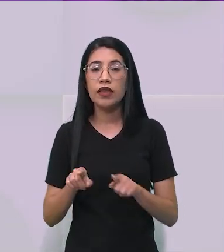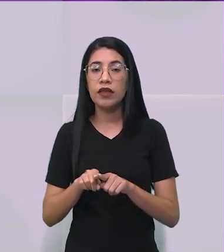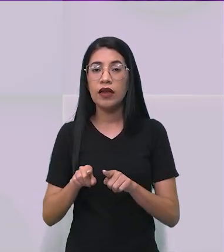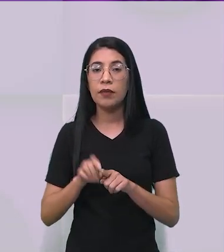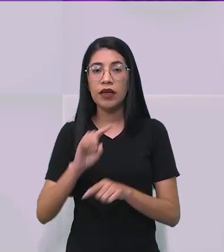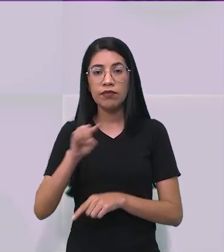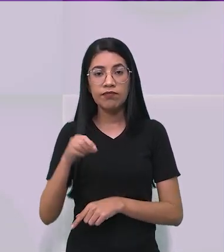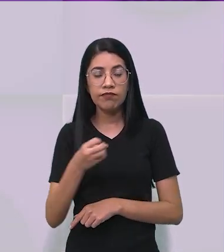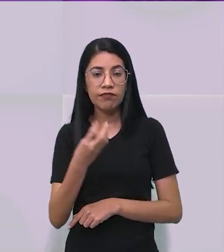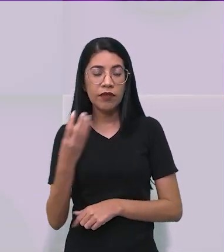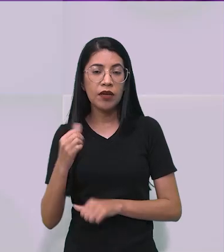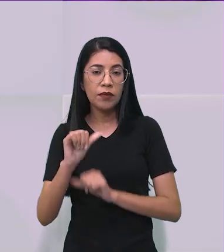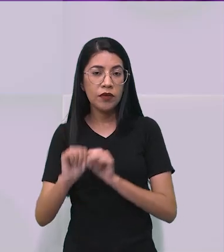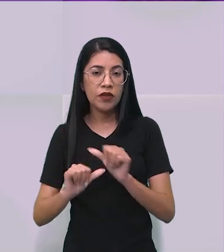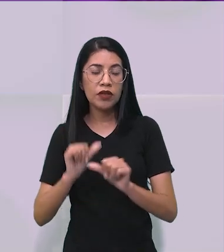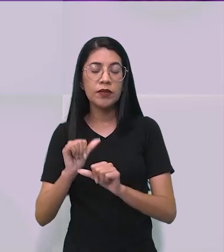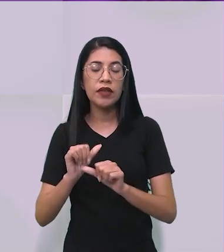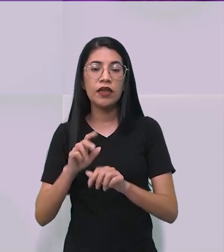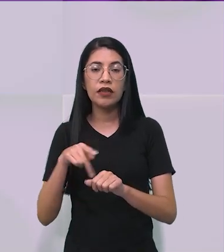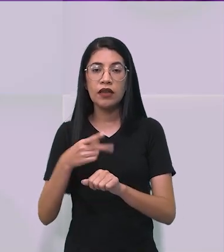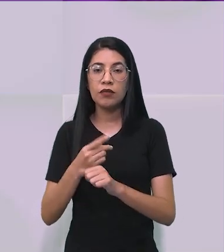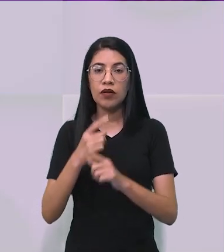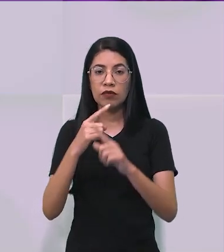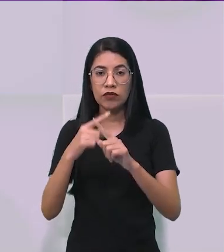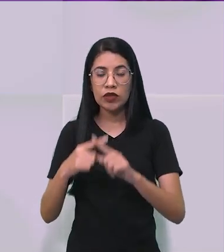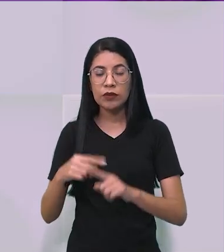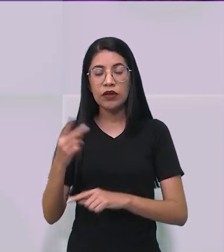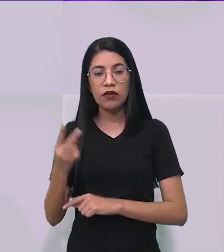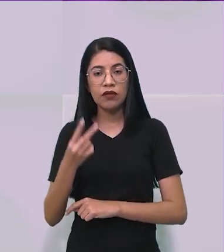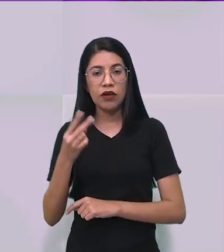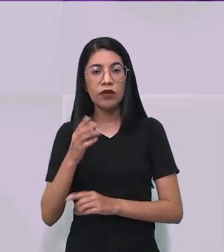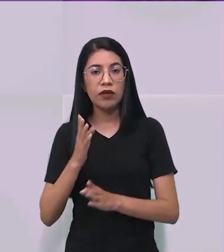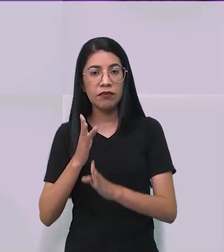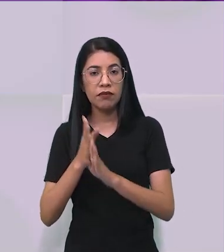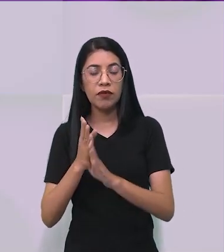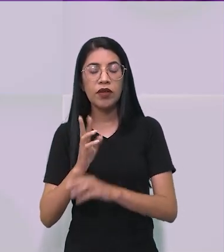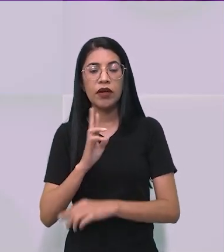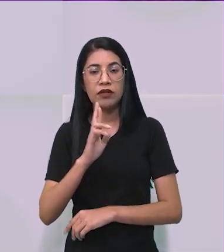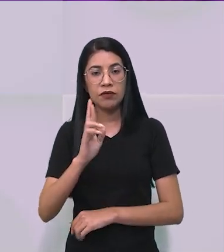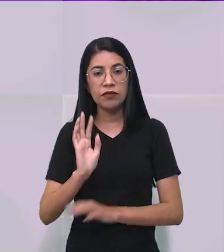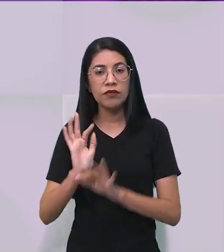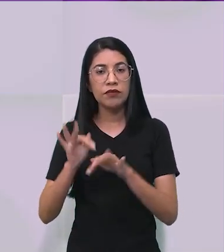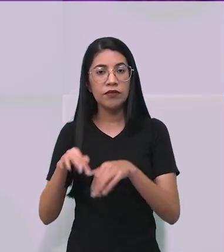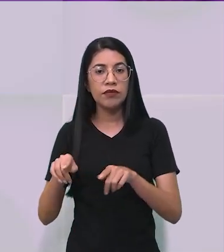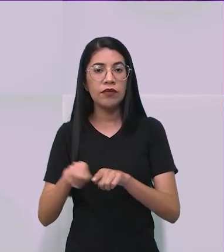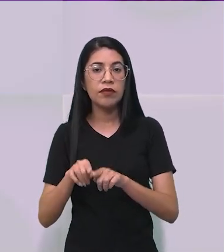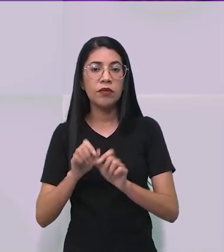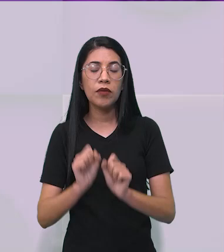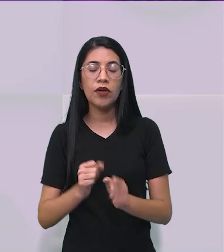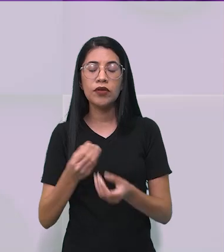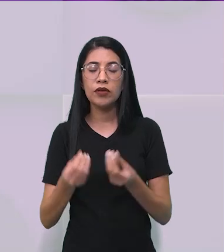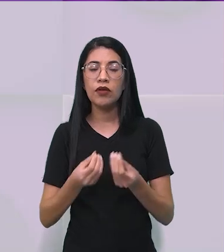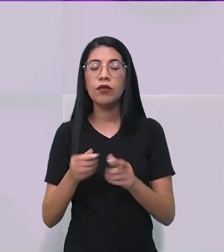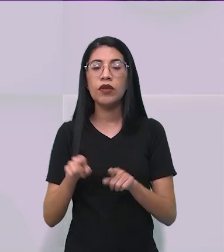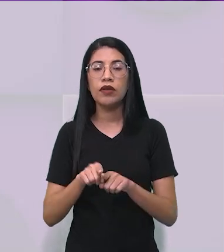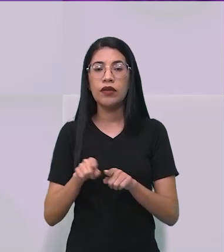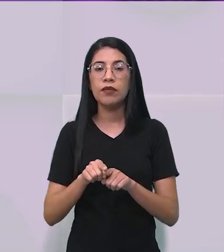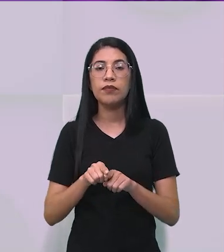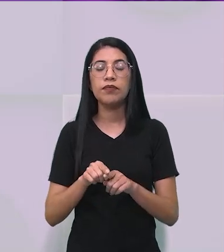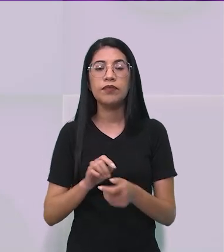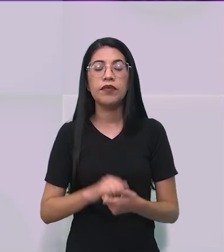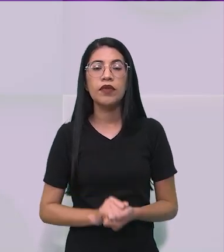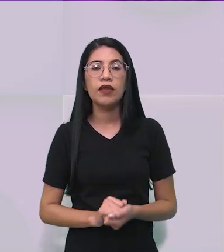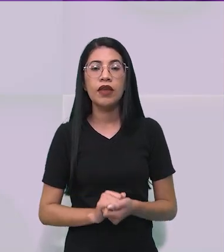multiplica pelo valor e aí você vai encontrar o resultado. Podemos fazer isso tentando encontrar a porcentagem ou